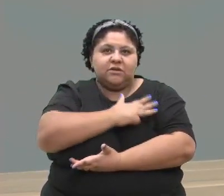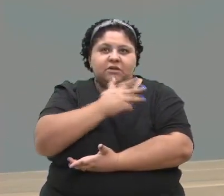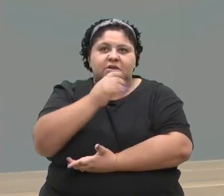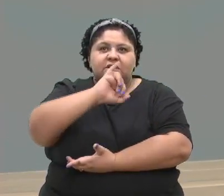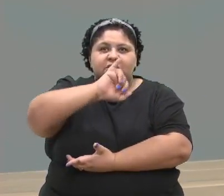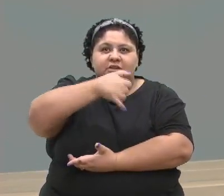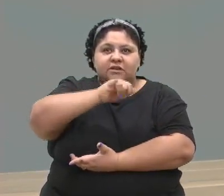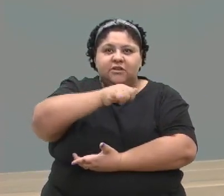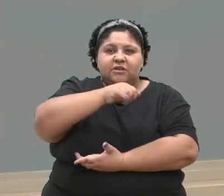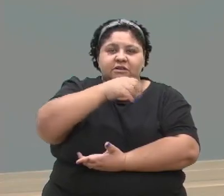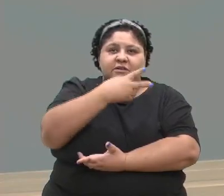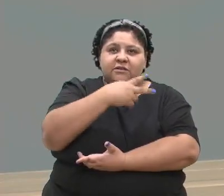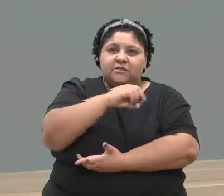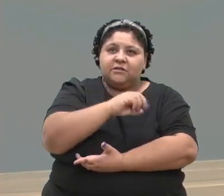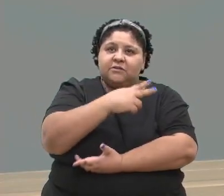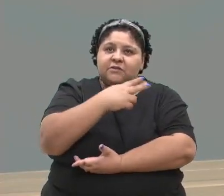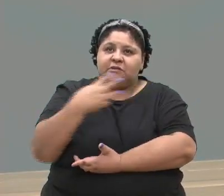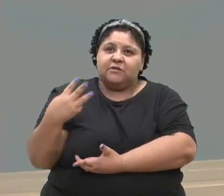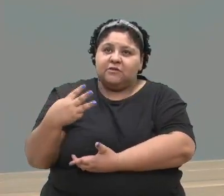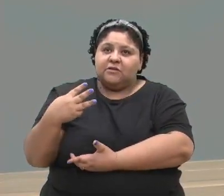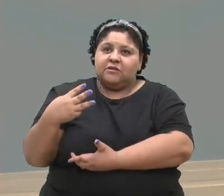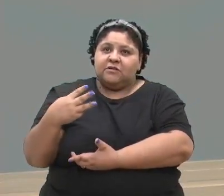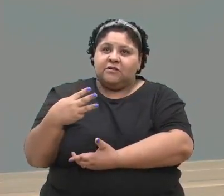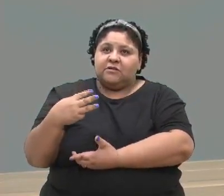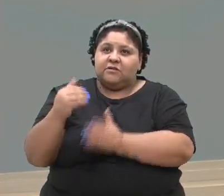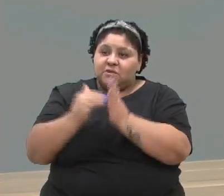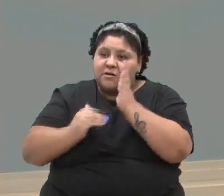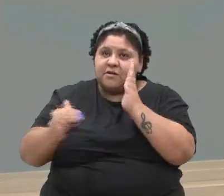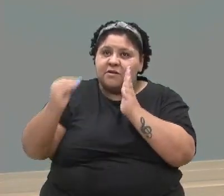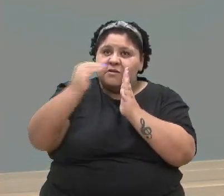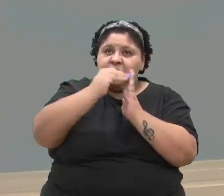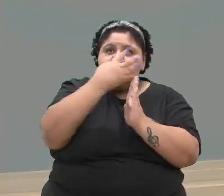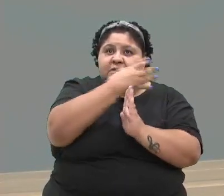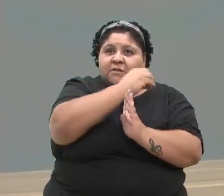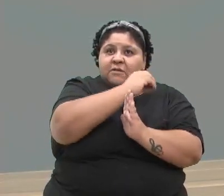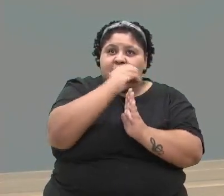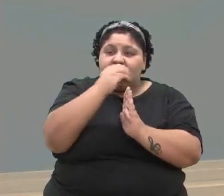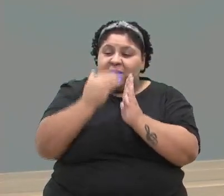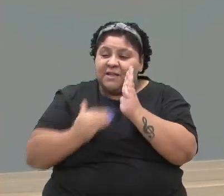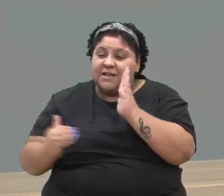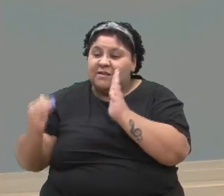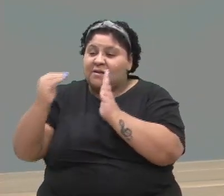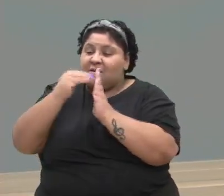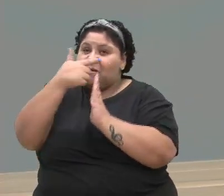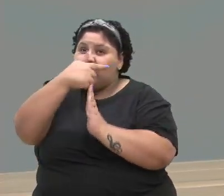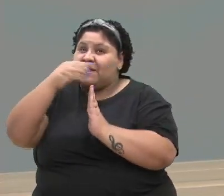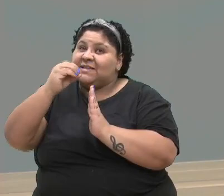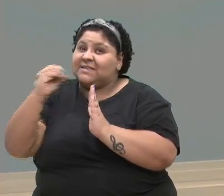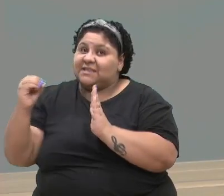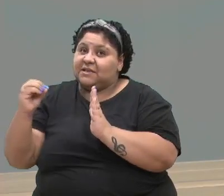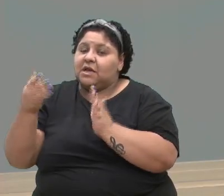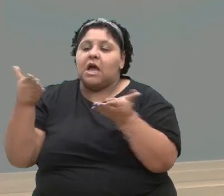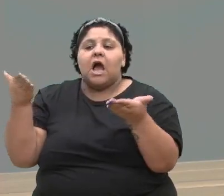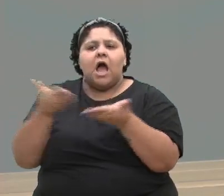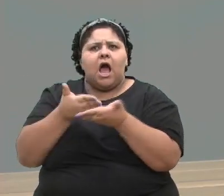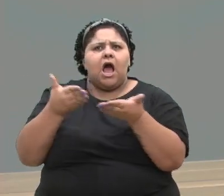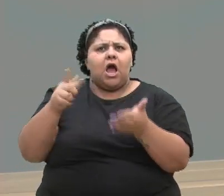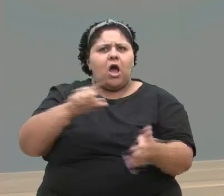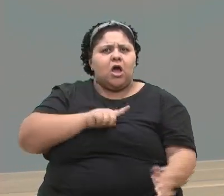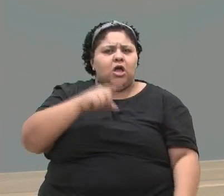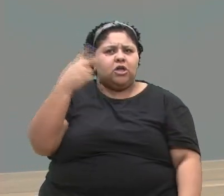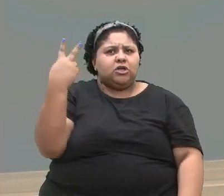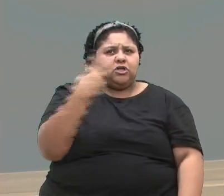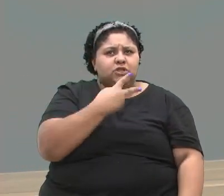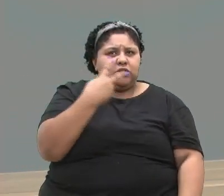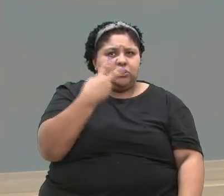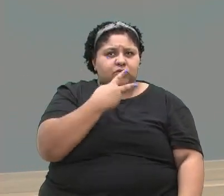de 2023, aumentou de 400 para 700. Agora, tem 2 parágrafos